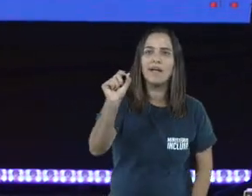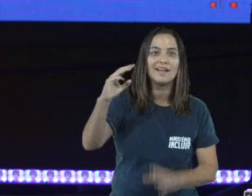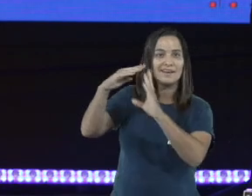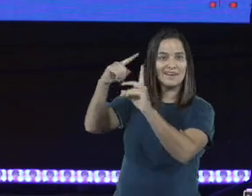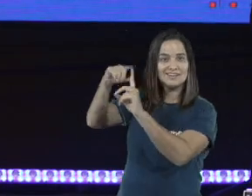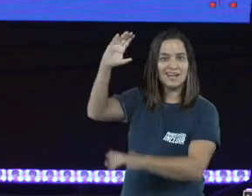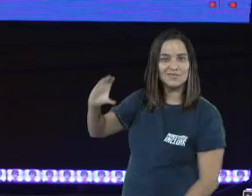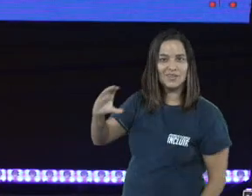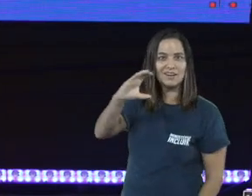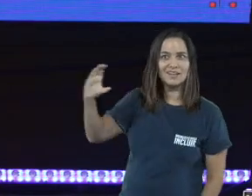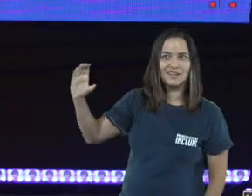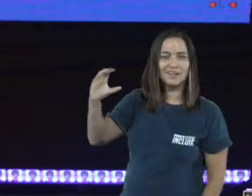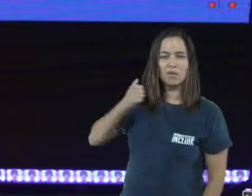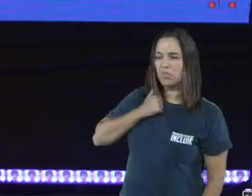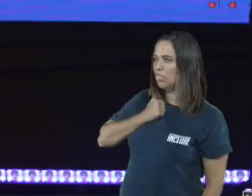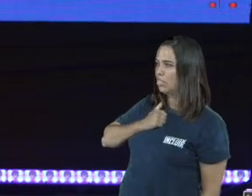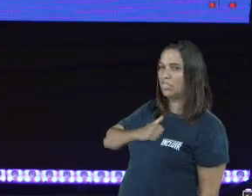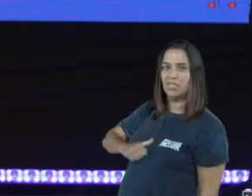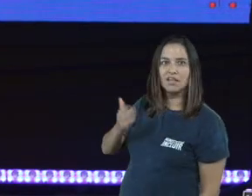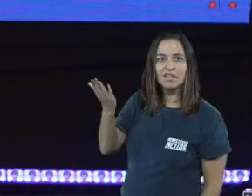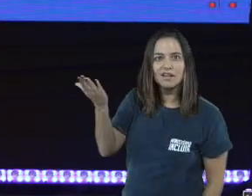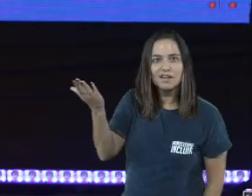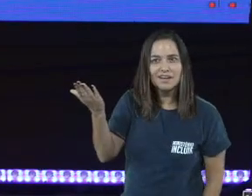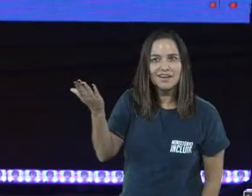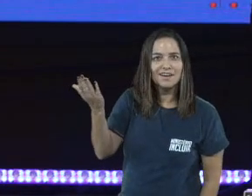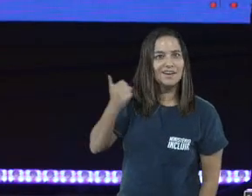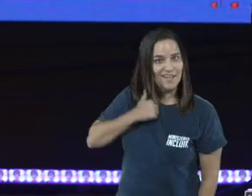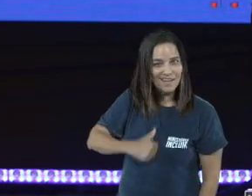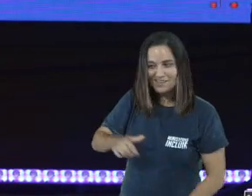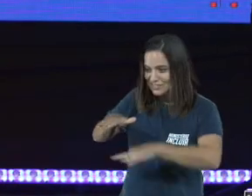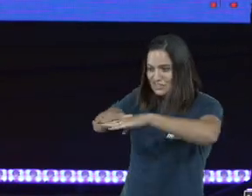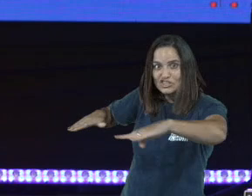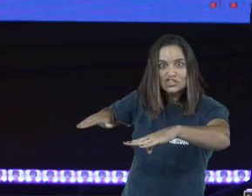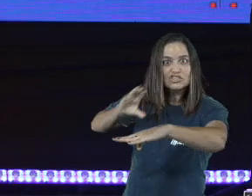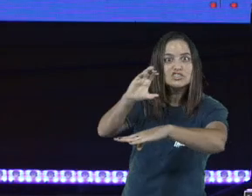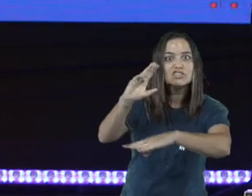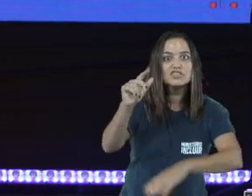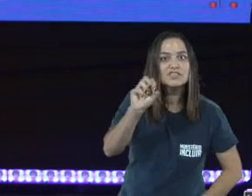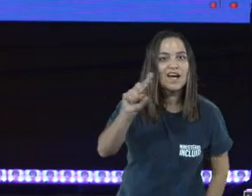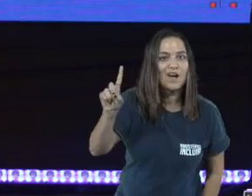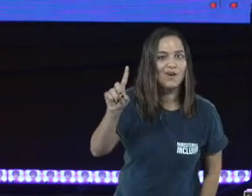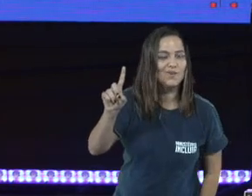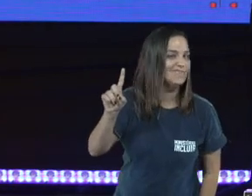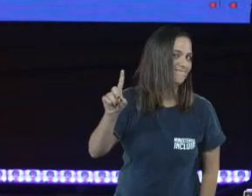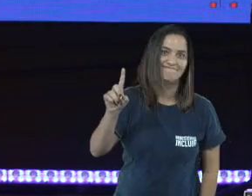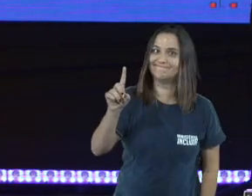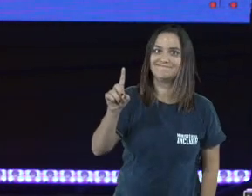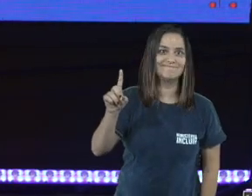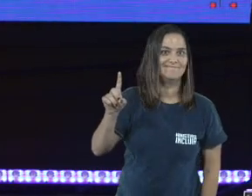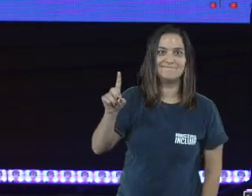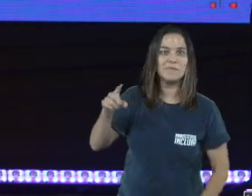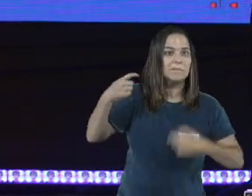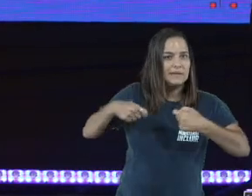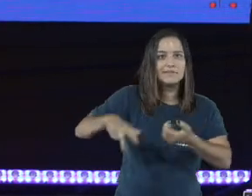Hum será que nós não estou notando de nós precisamos posicionar diesel norio e assim como o povo